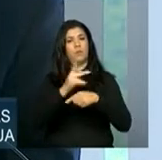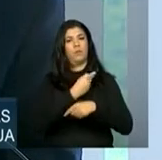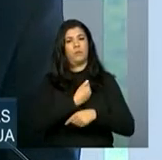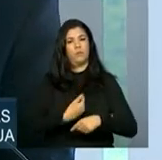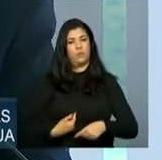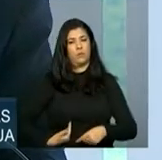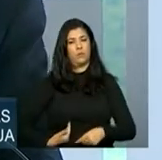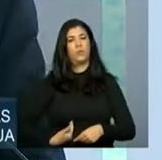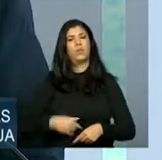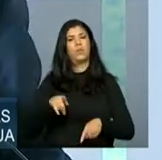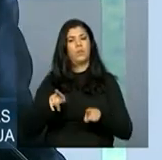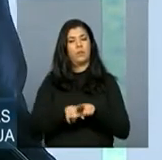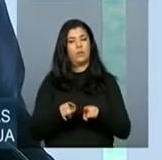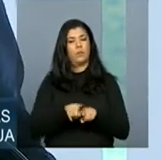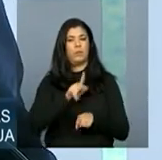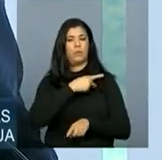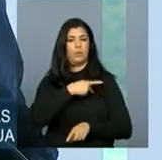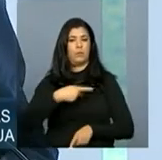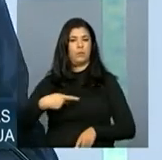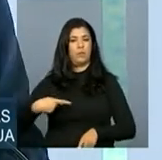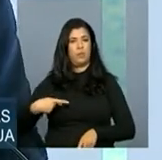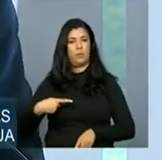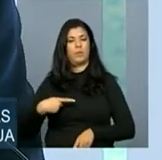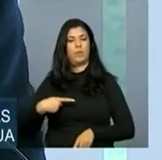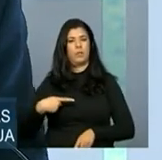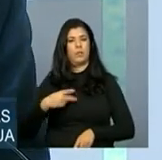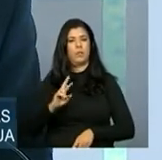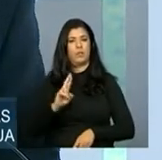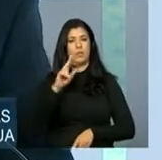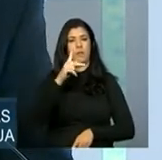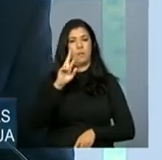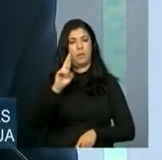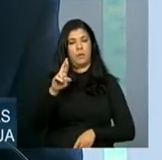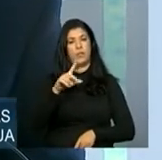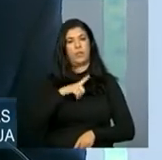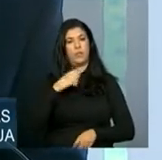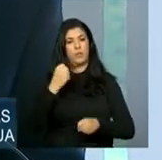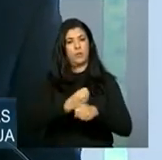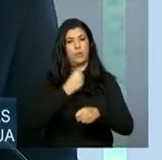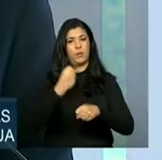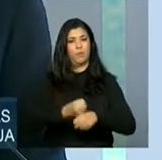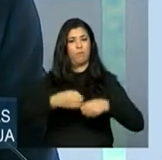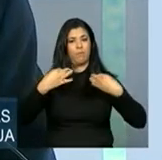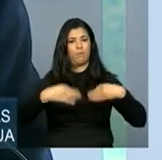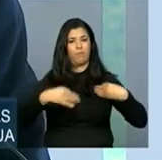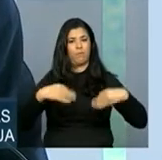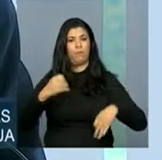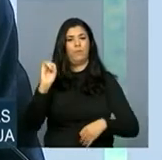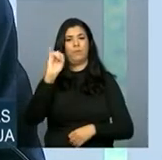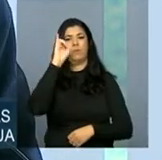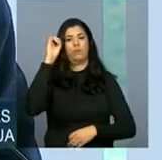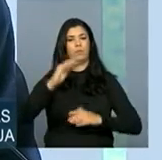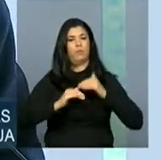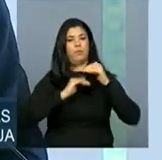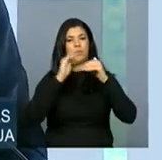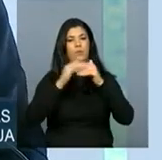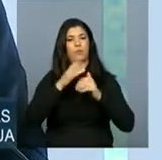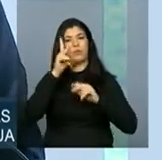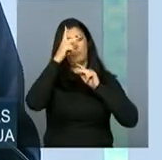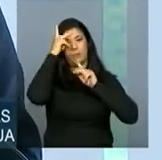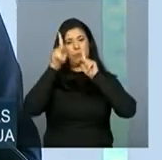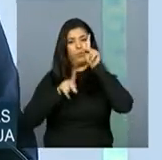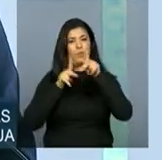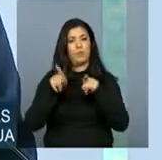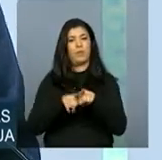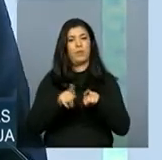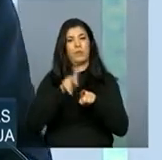governo federal por parte da presidente da república para essas obras que são de vital importância para a população Paulista